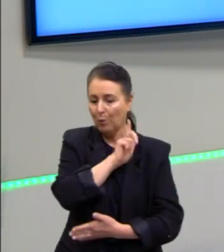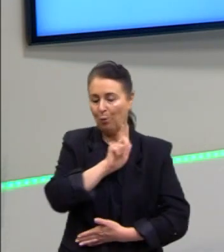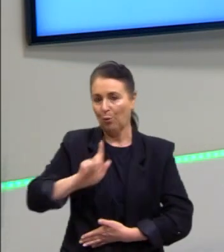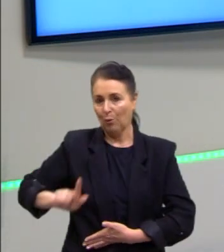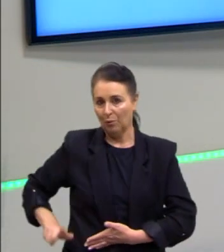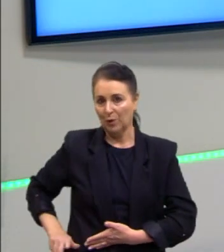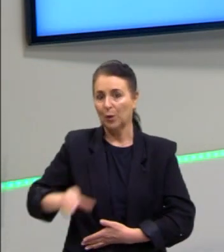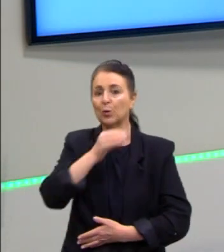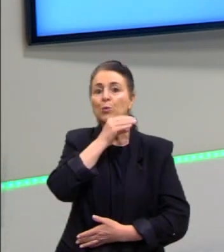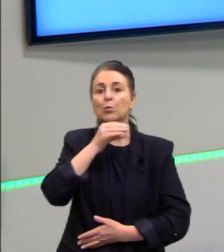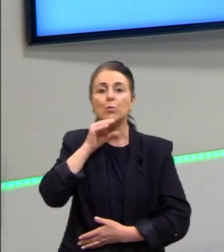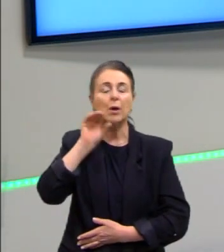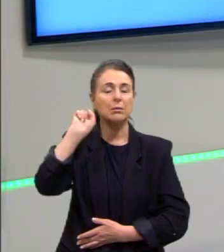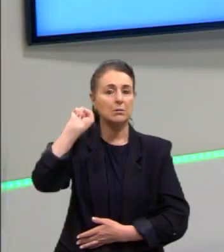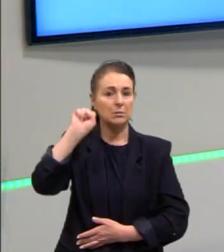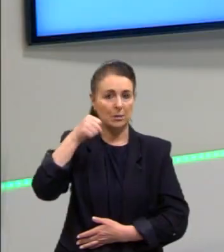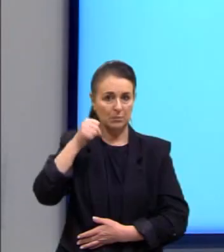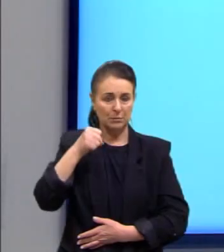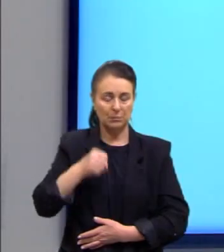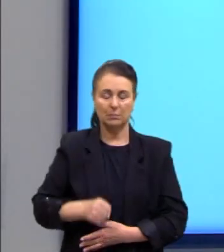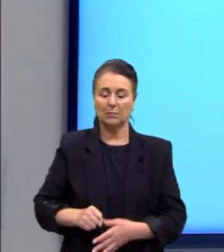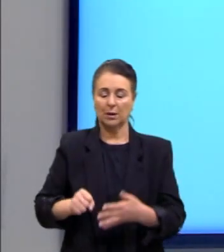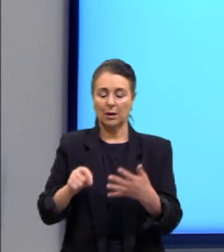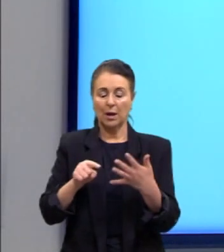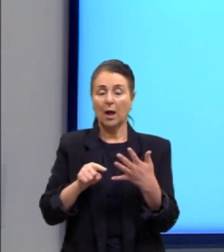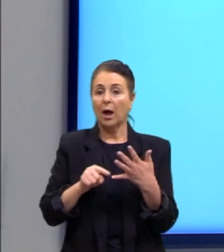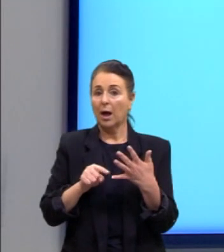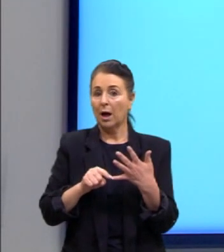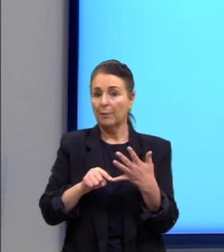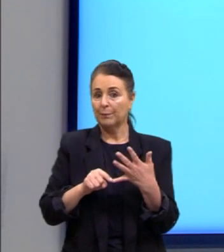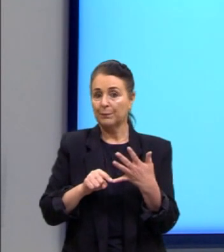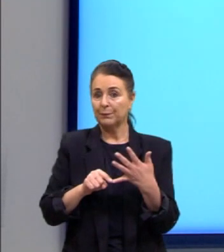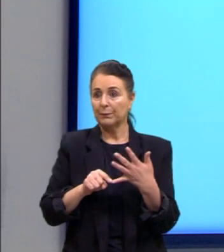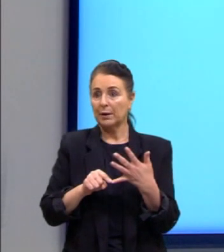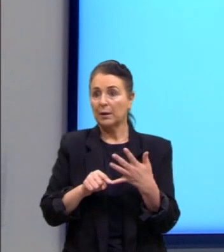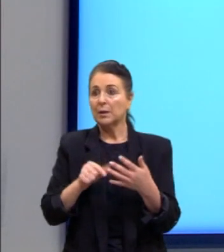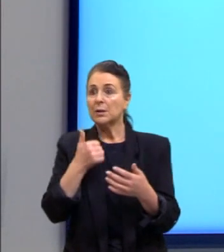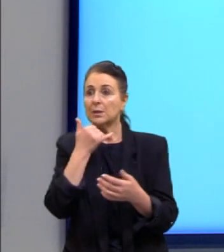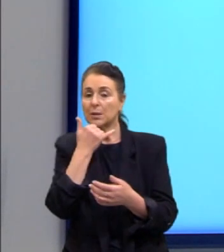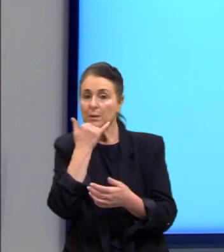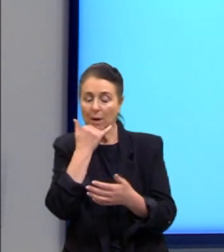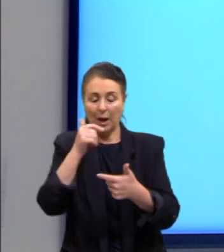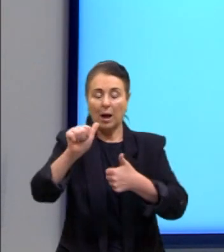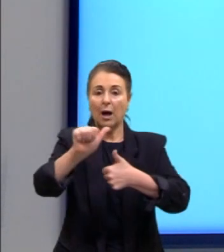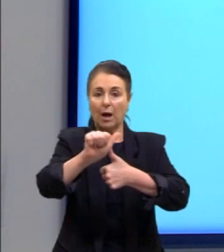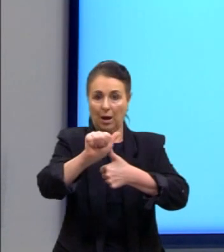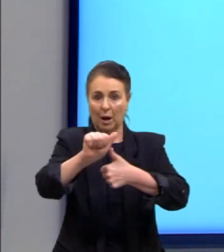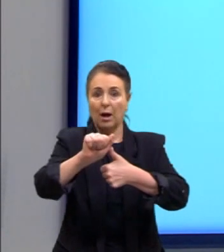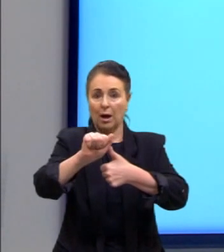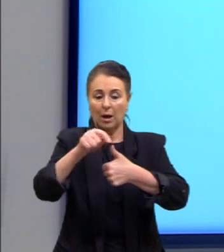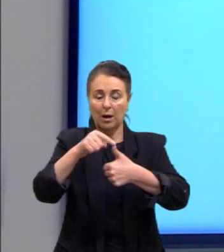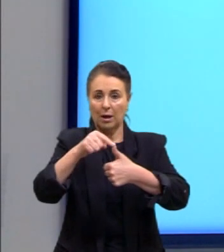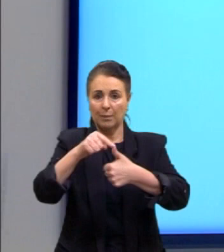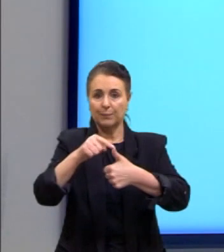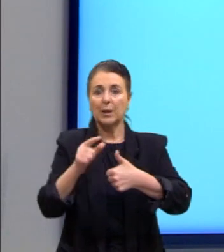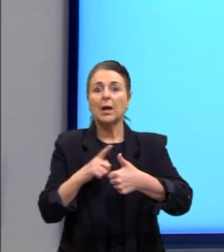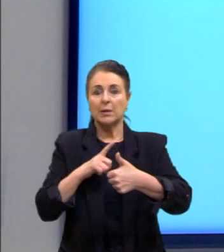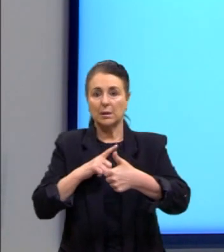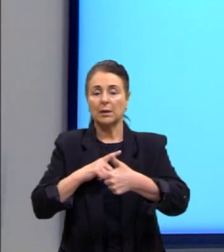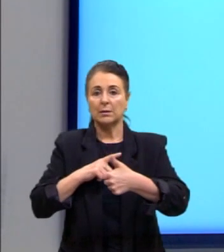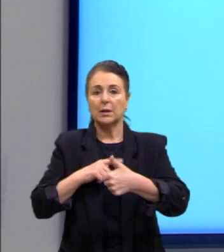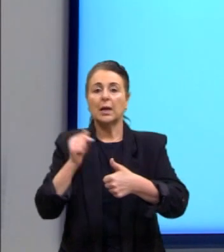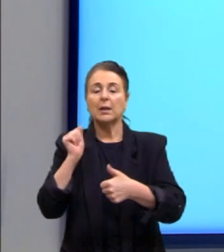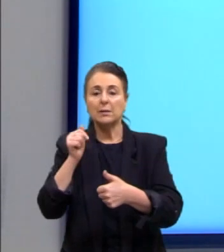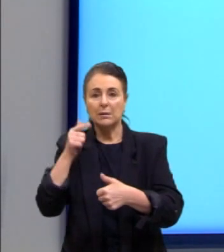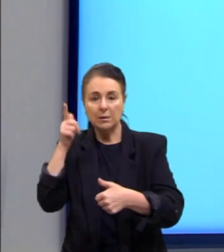cubano então a opção correta é a a né que os Estados Unidos tenta intervir aí na Baía dos